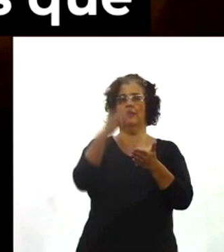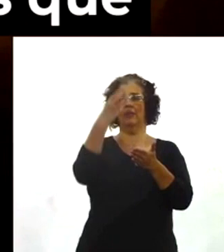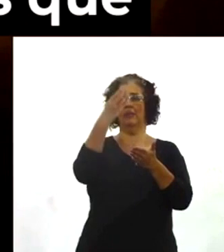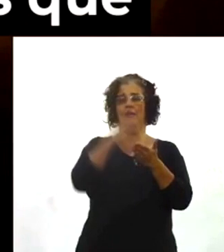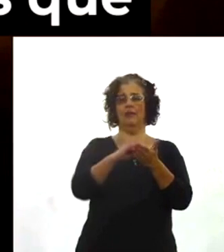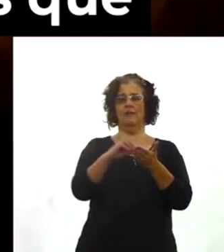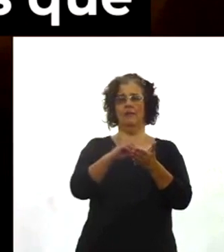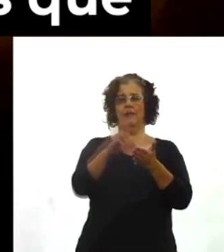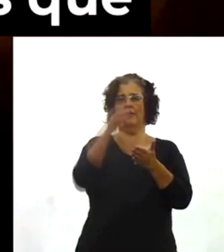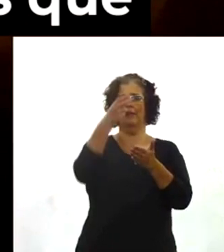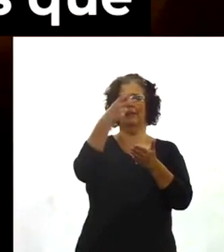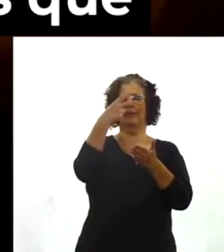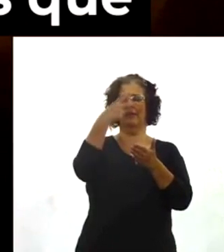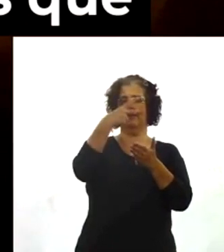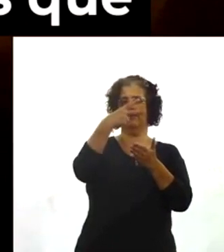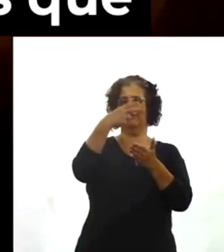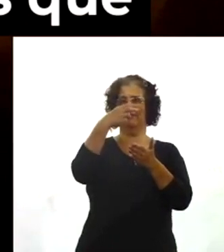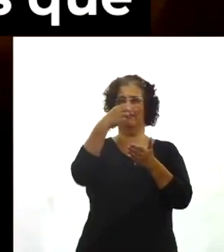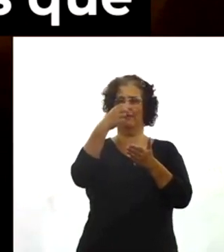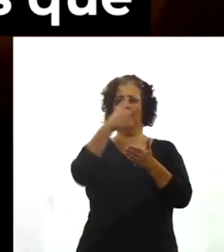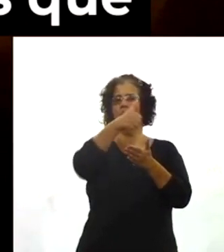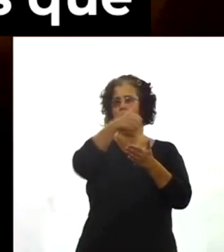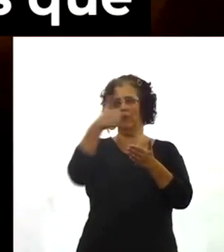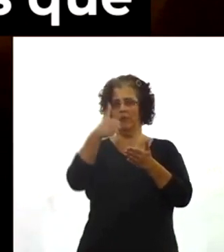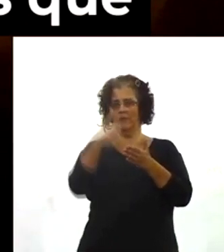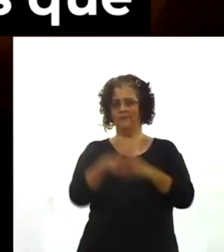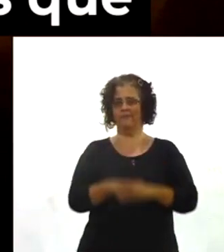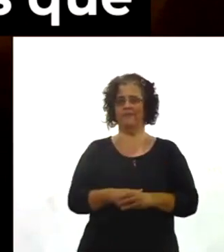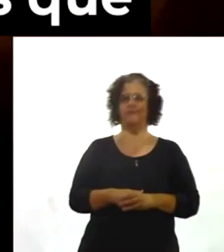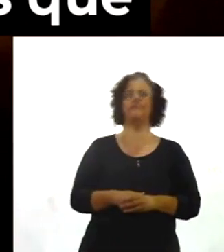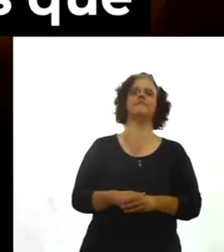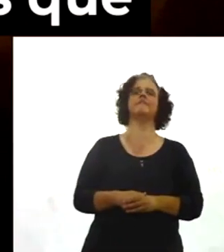ler do versículo 3 ao 11.